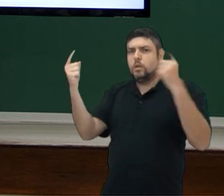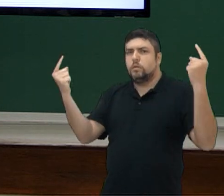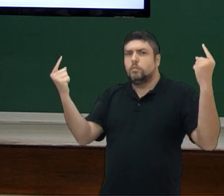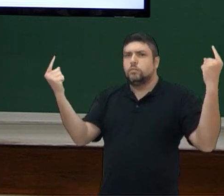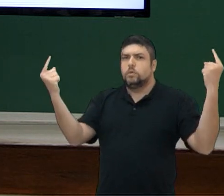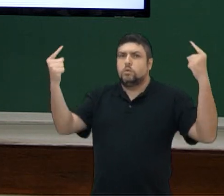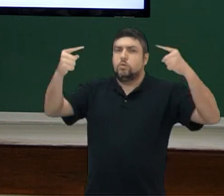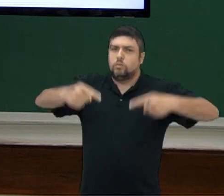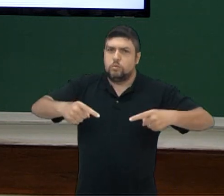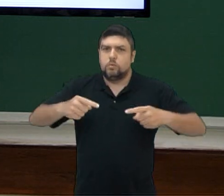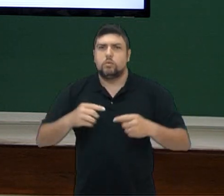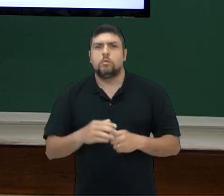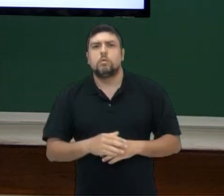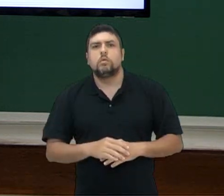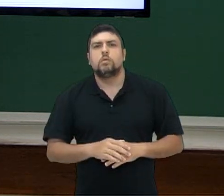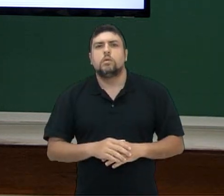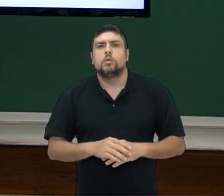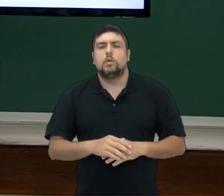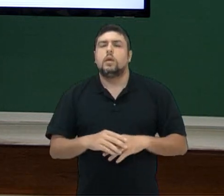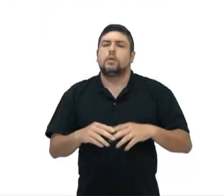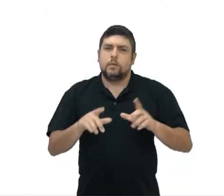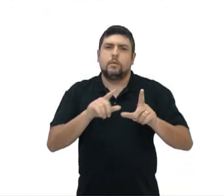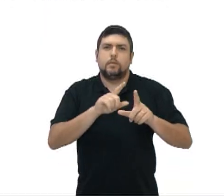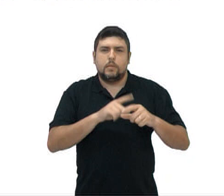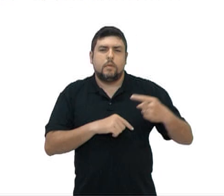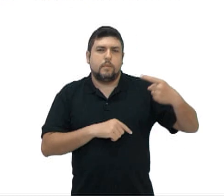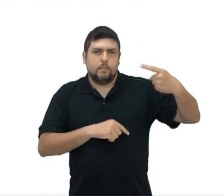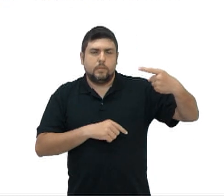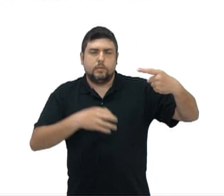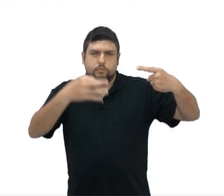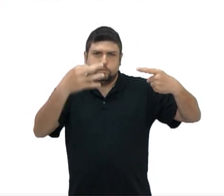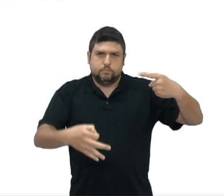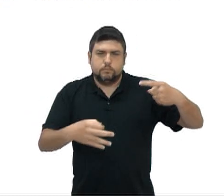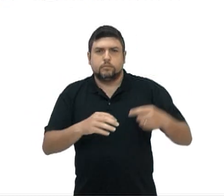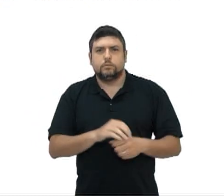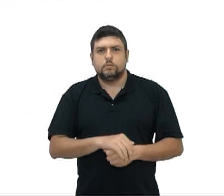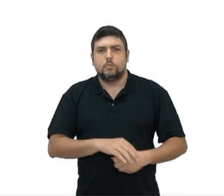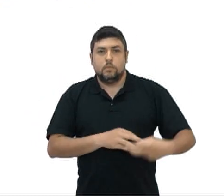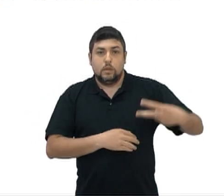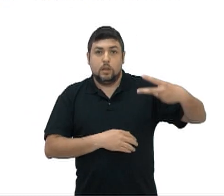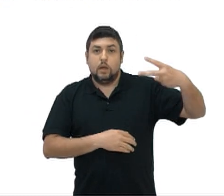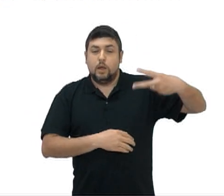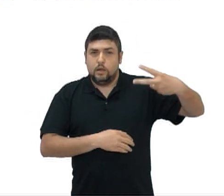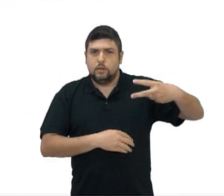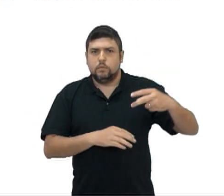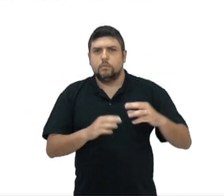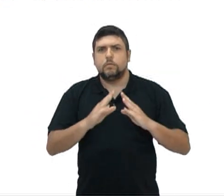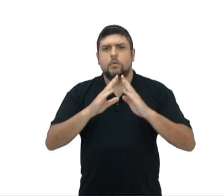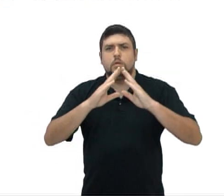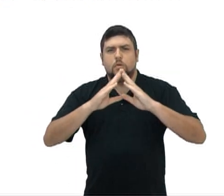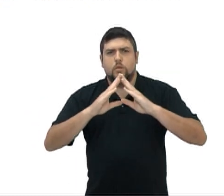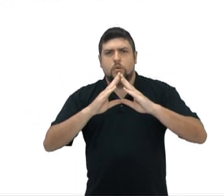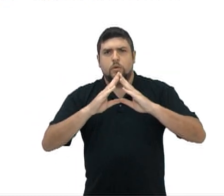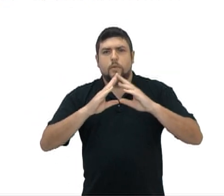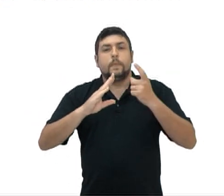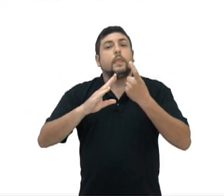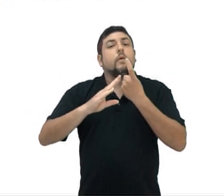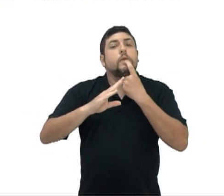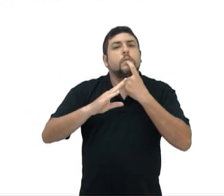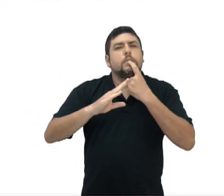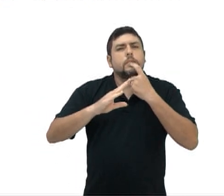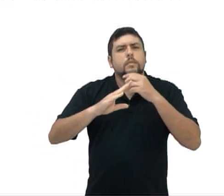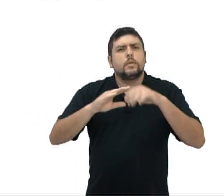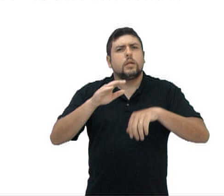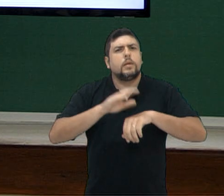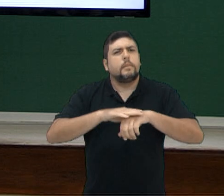frisando. Então a primeira alternativa aqui está correta. A segunda alternativa, a luz vermelha é mais mais veloz do que a luz violeta. Perfeito, é isso